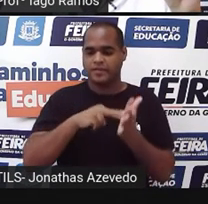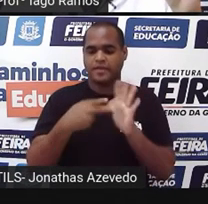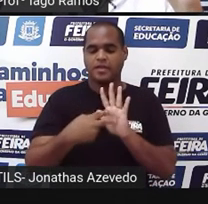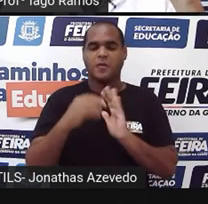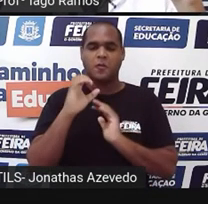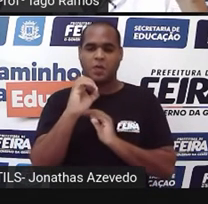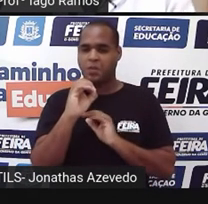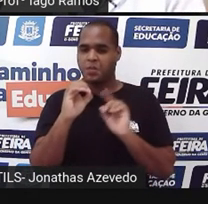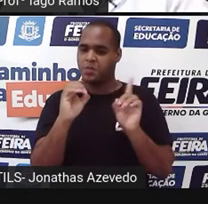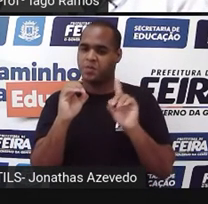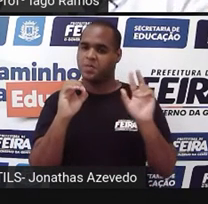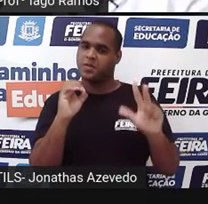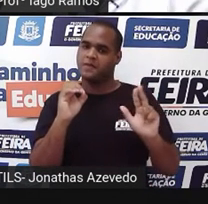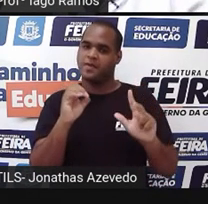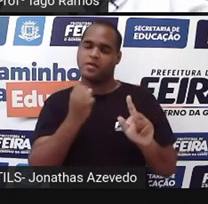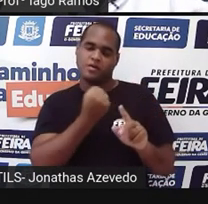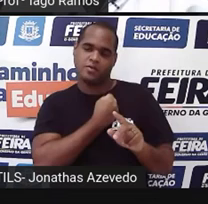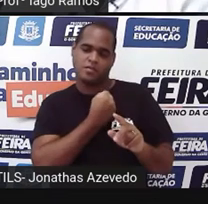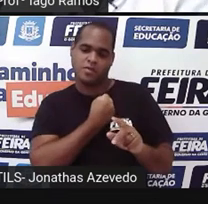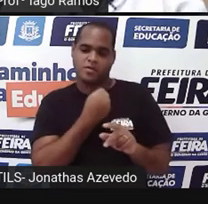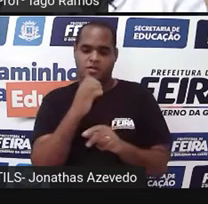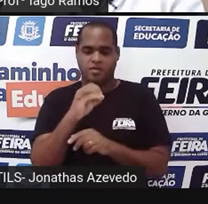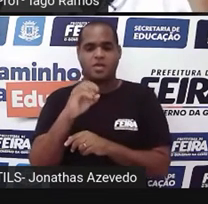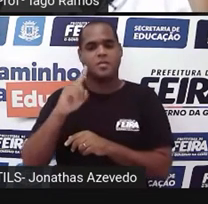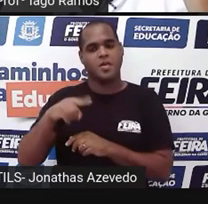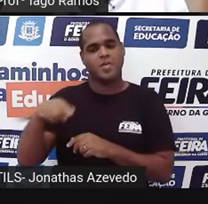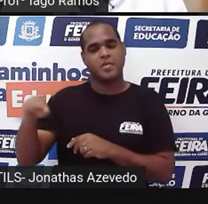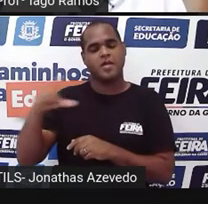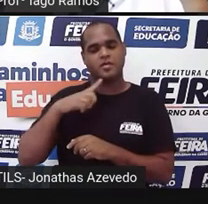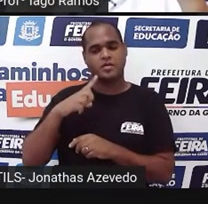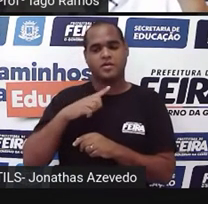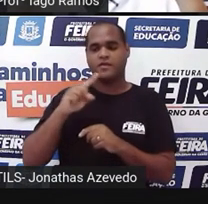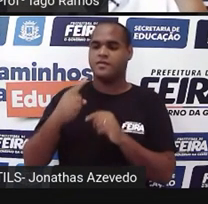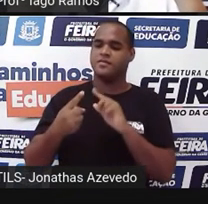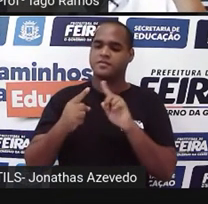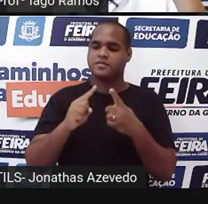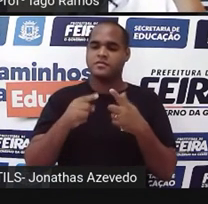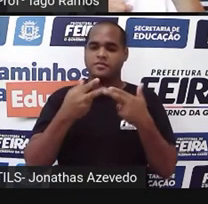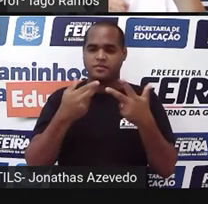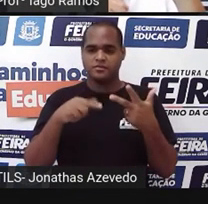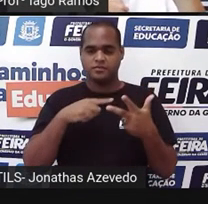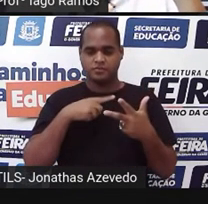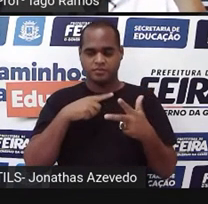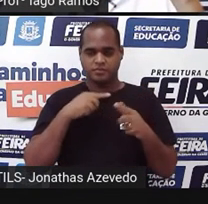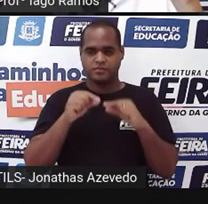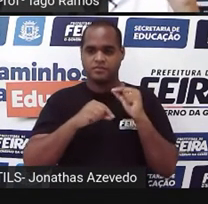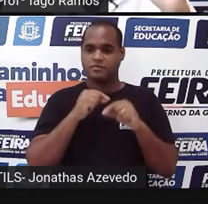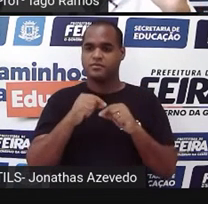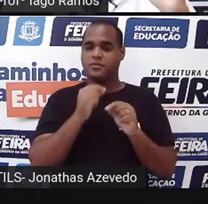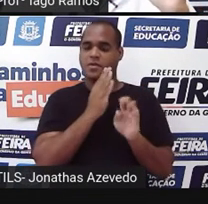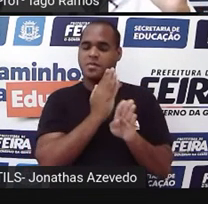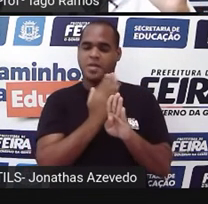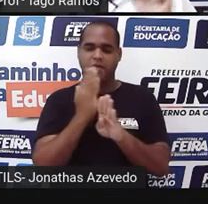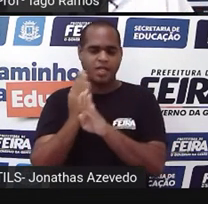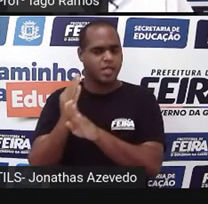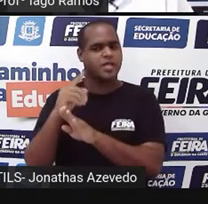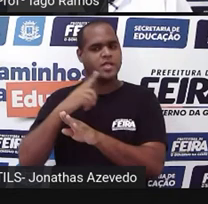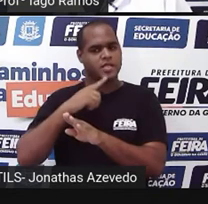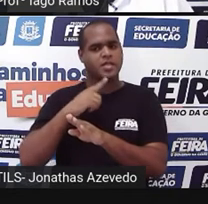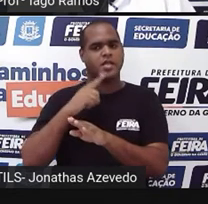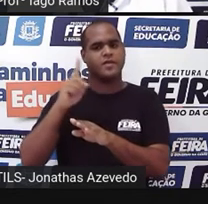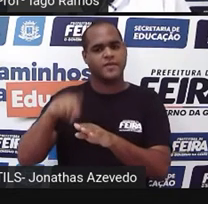zero são números diferentes de zero na frente da, a gente tem uma forma de encontrar a fração geratriz